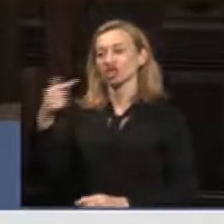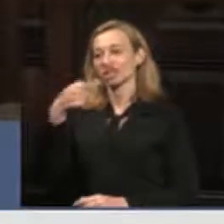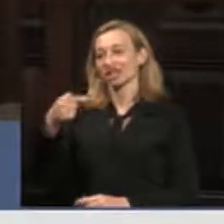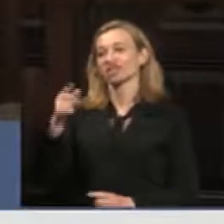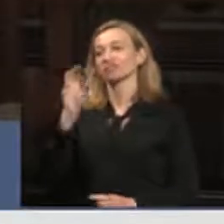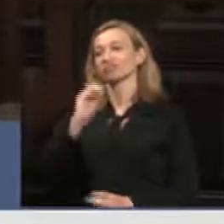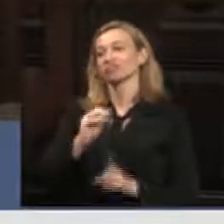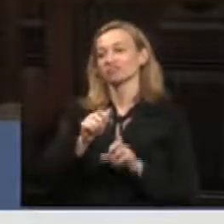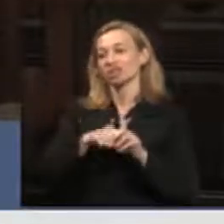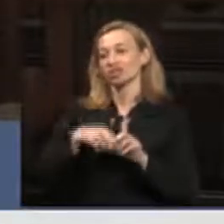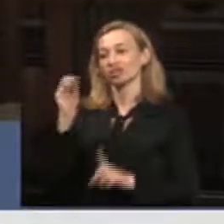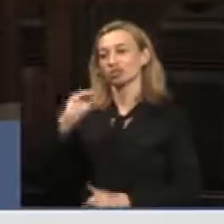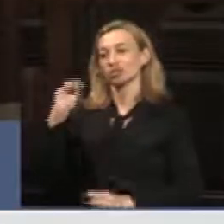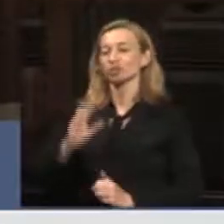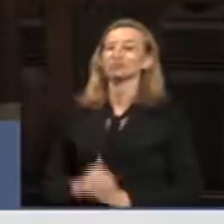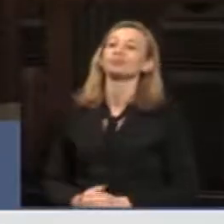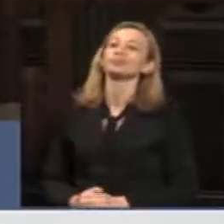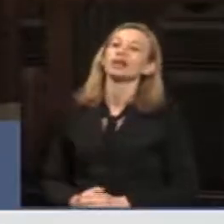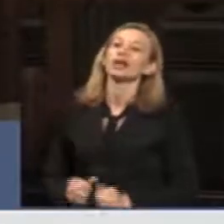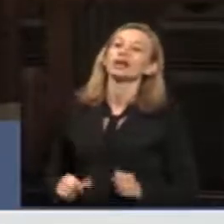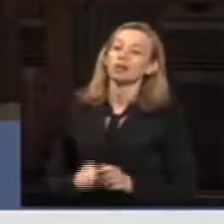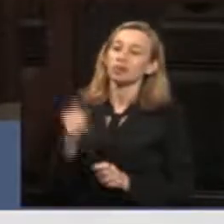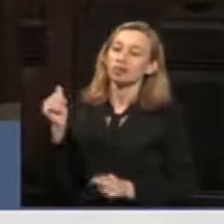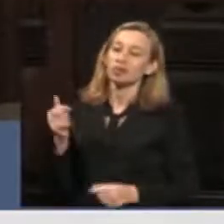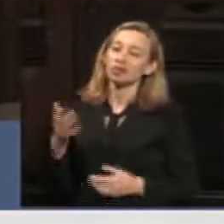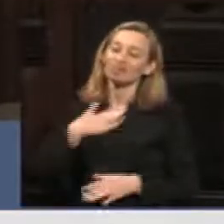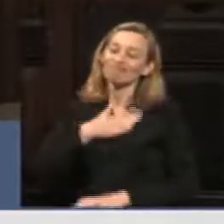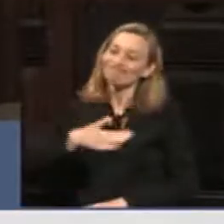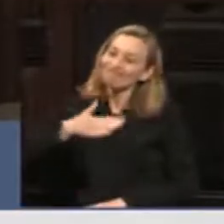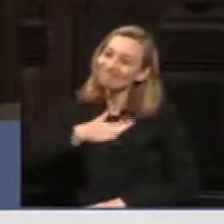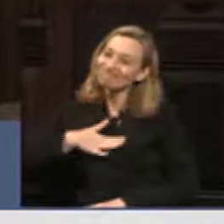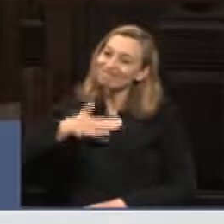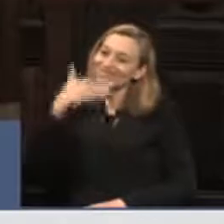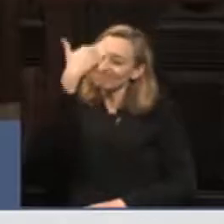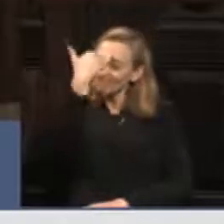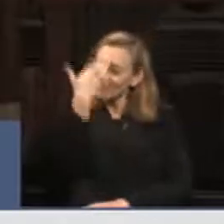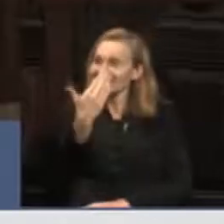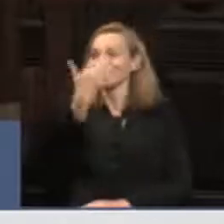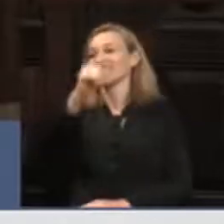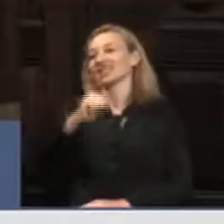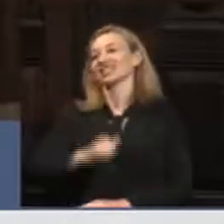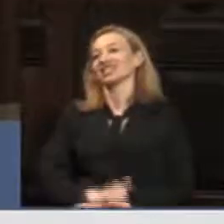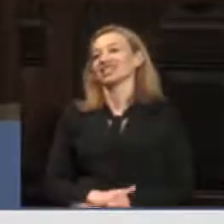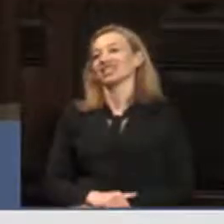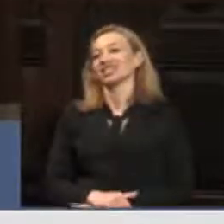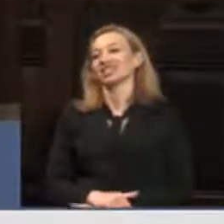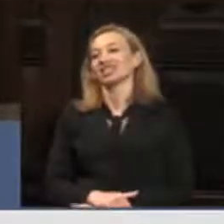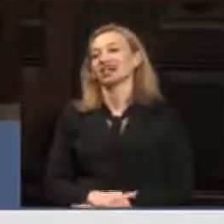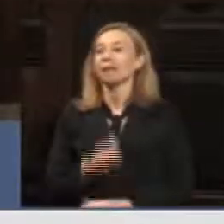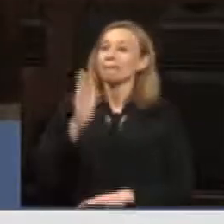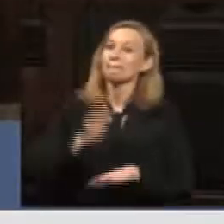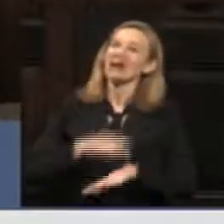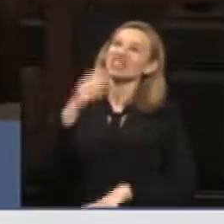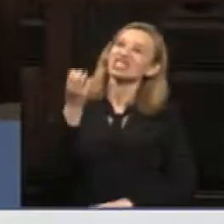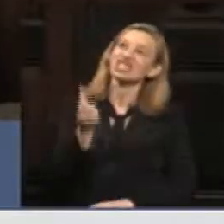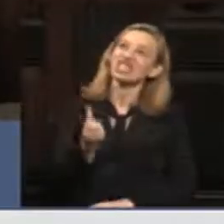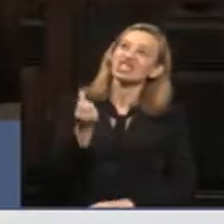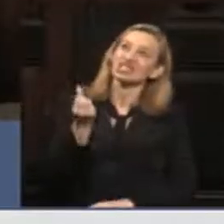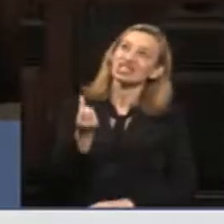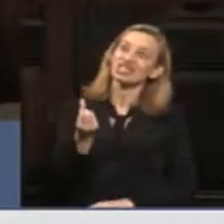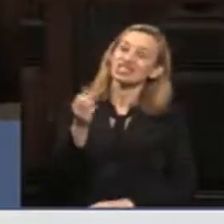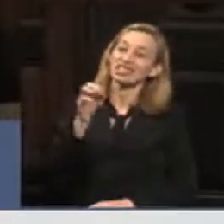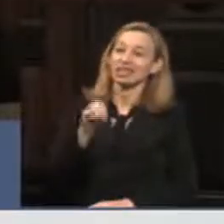outubro. Em primeiro lugar, eu gostaria de agradecer aos mais de 60 mil